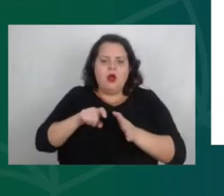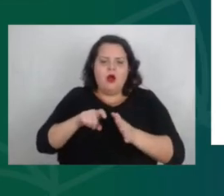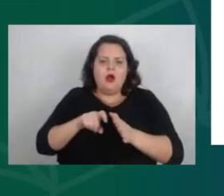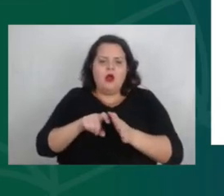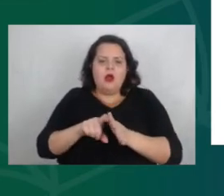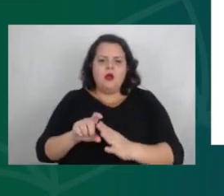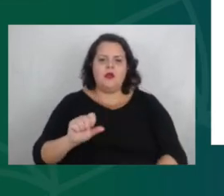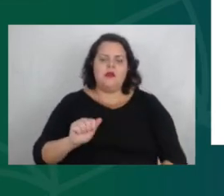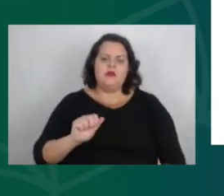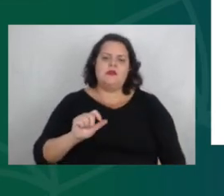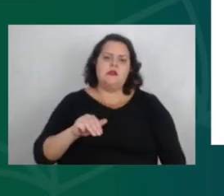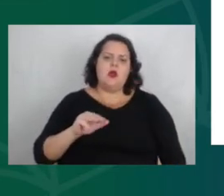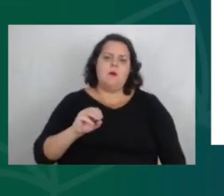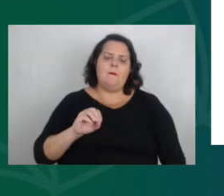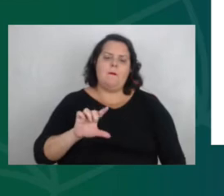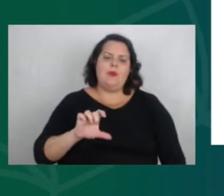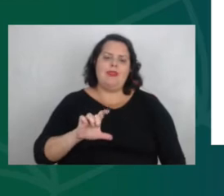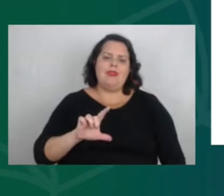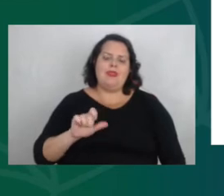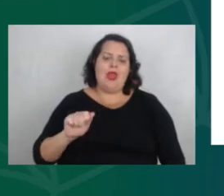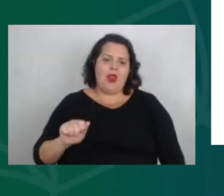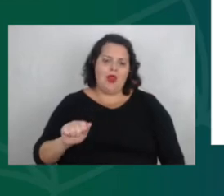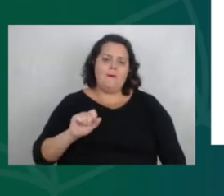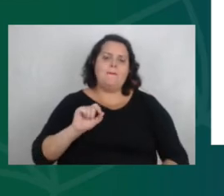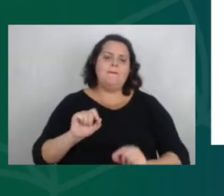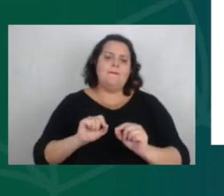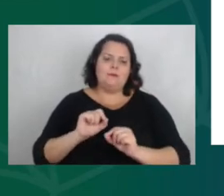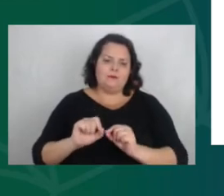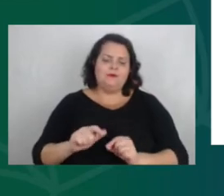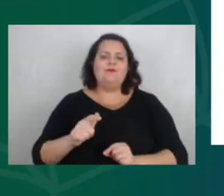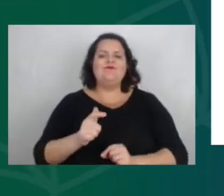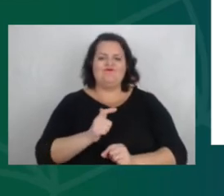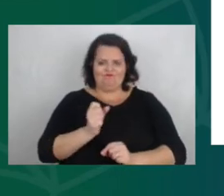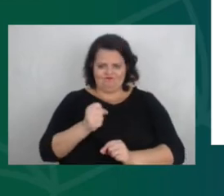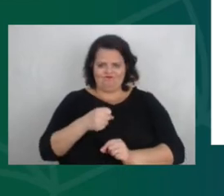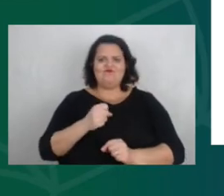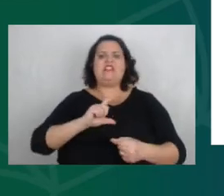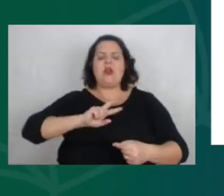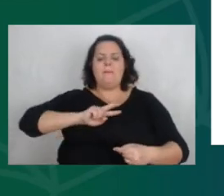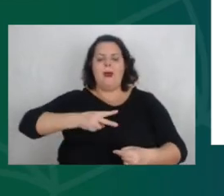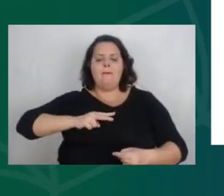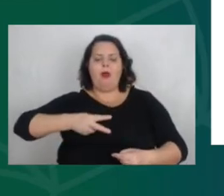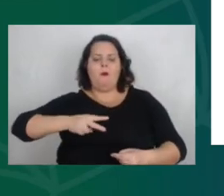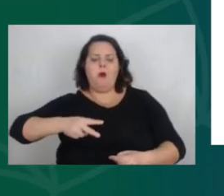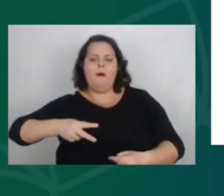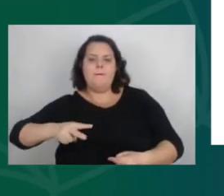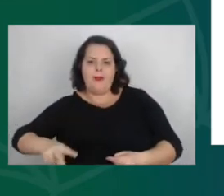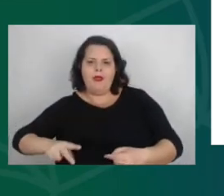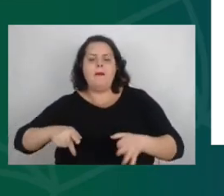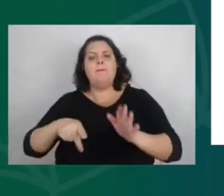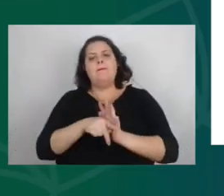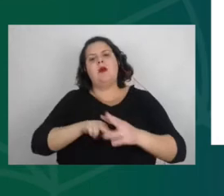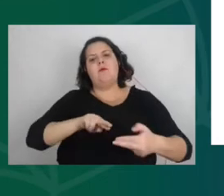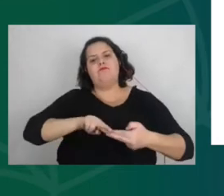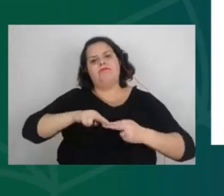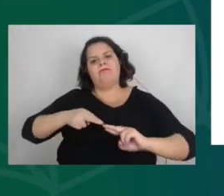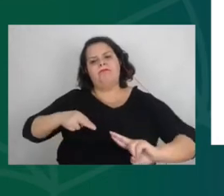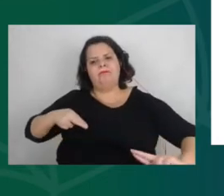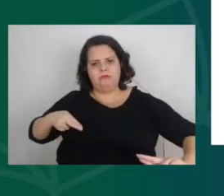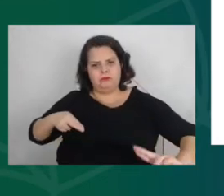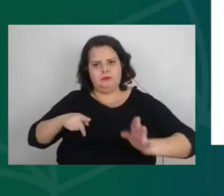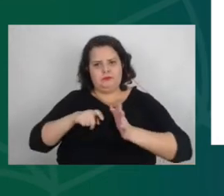observou-se que essa amostra induzia mutações gênicas. quando nós demos para os